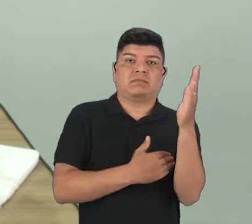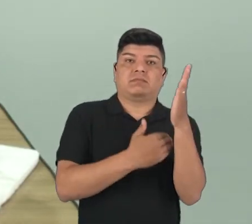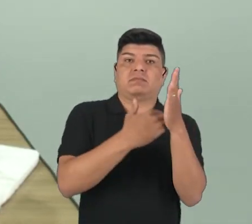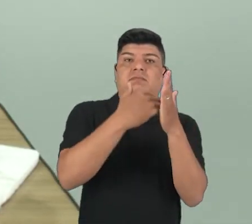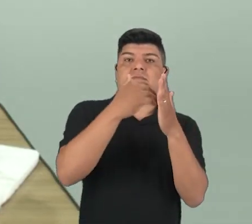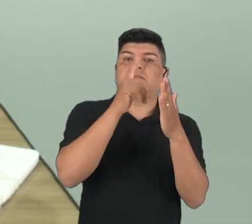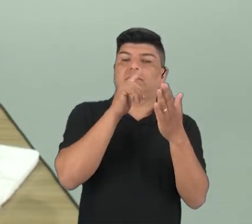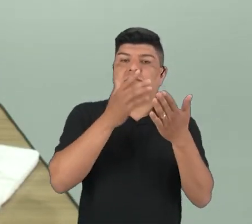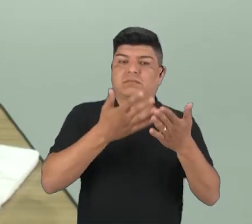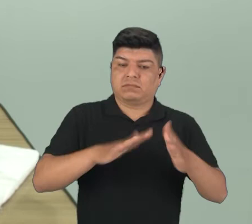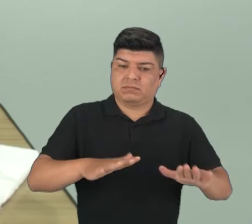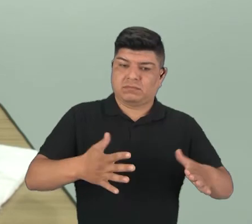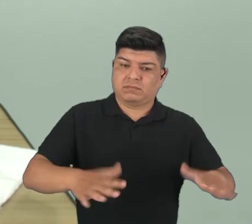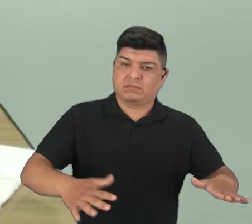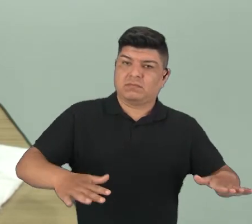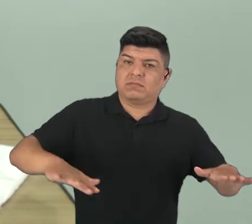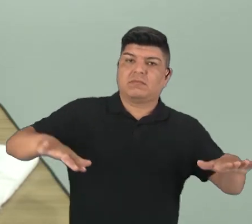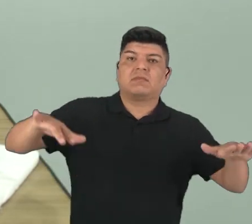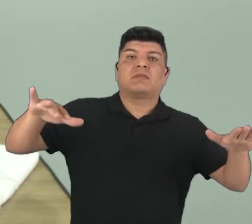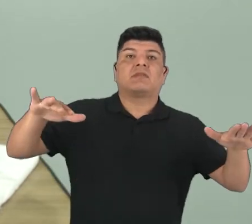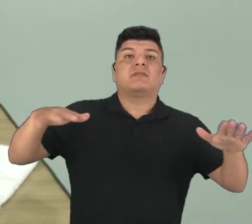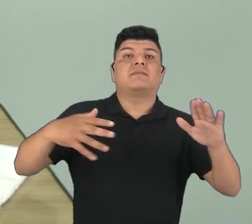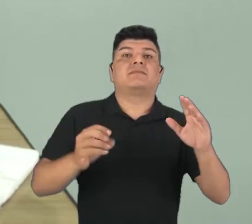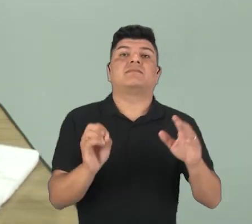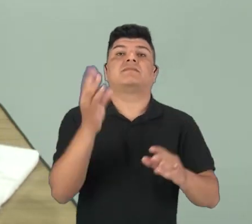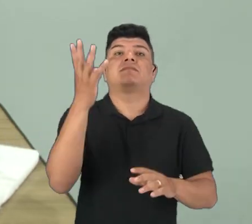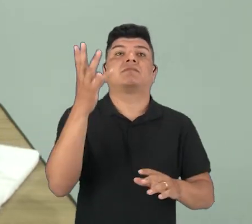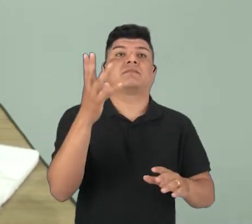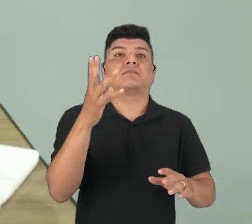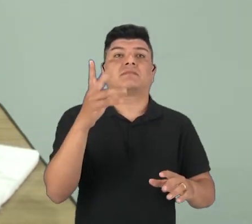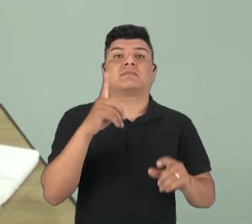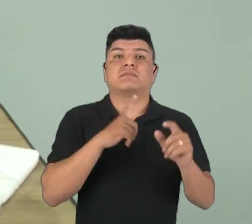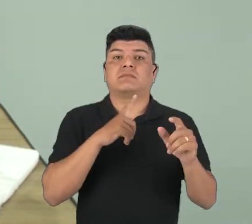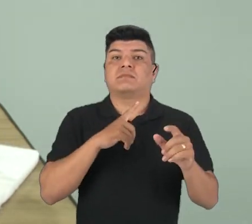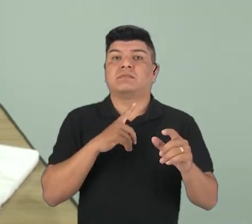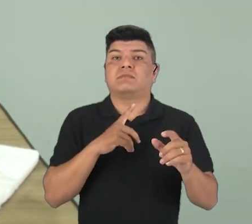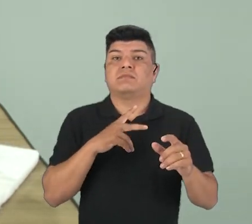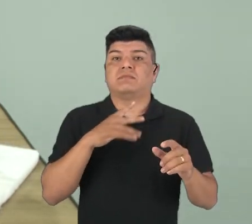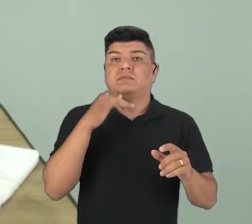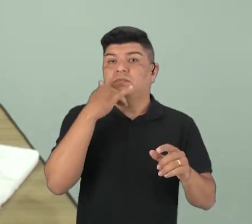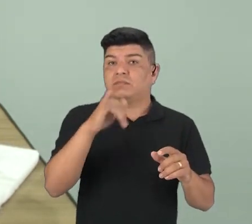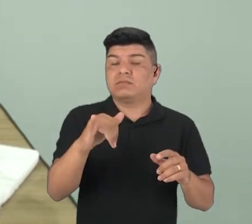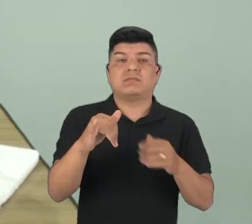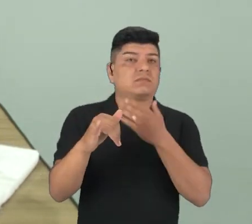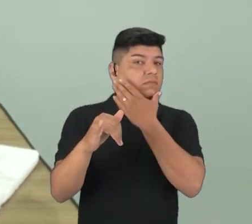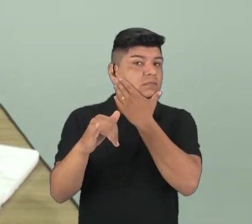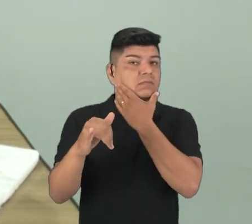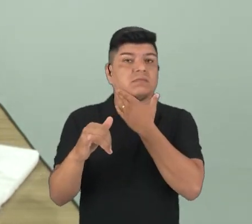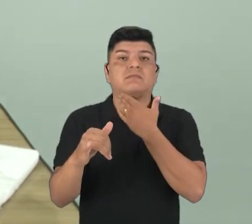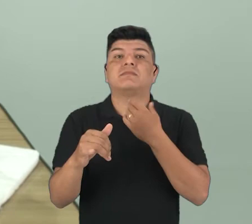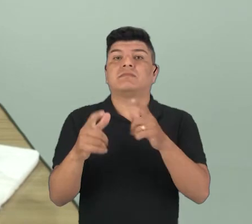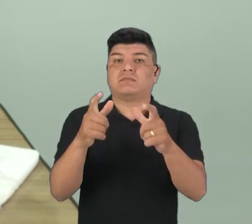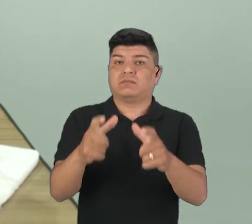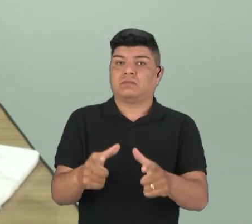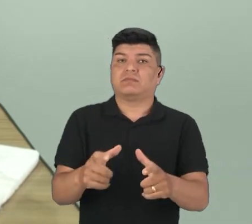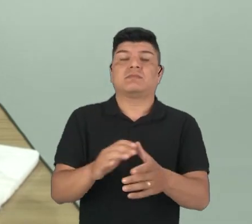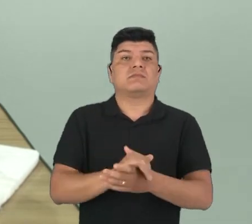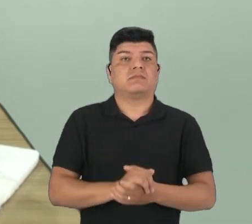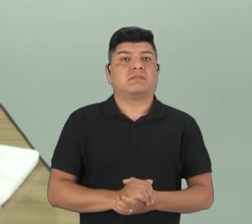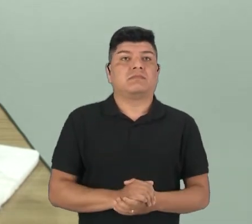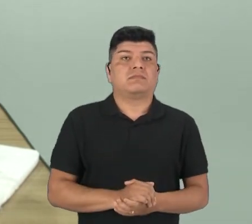das ondas ali, das marés, o que acontece? Dá força para que se gere a energia naquele